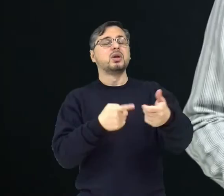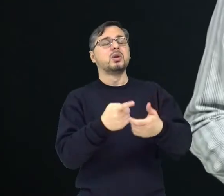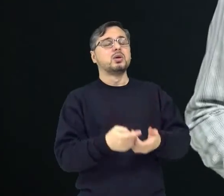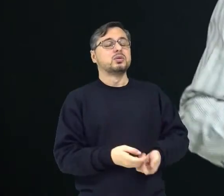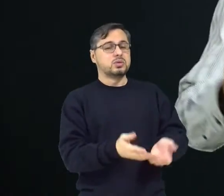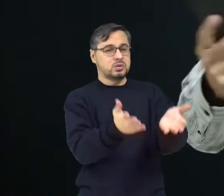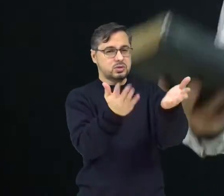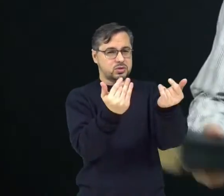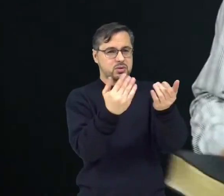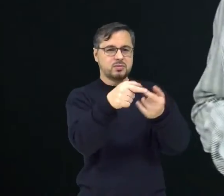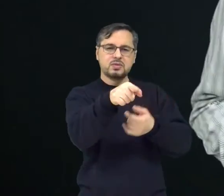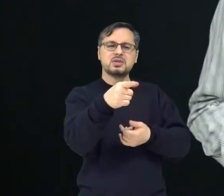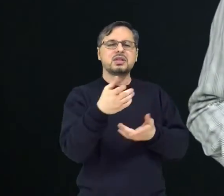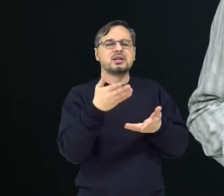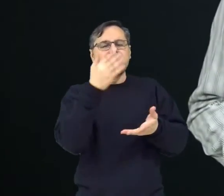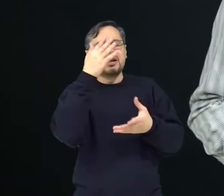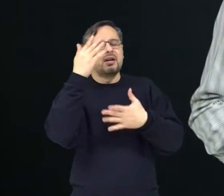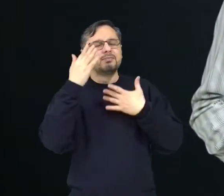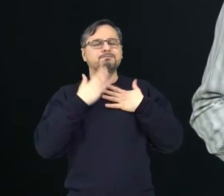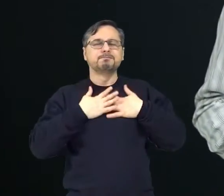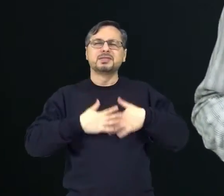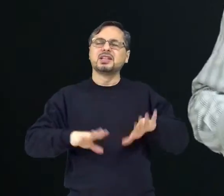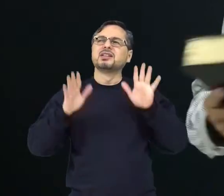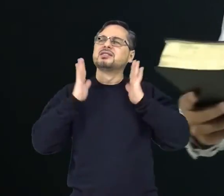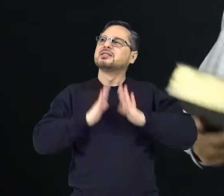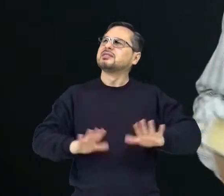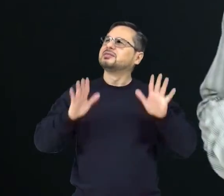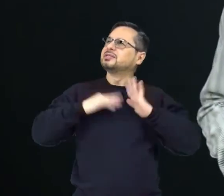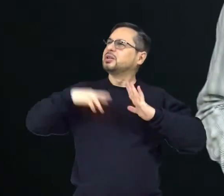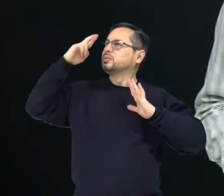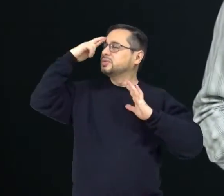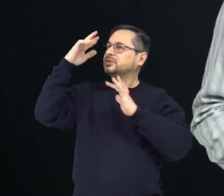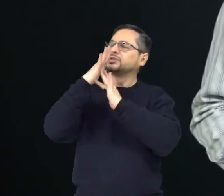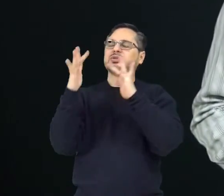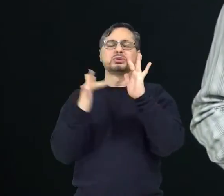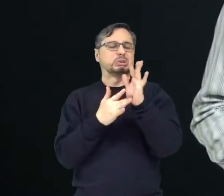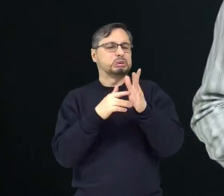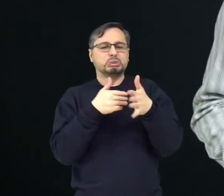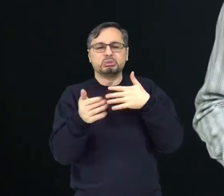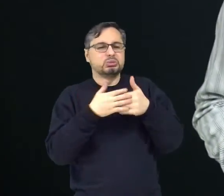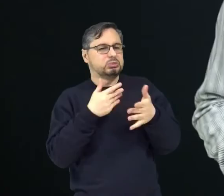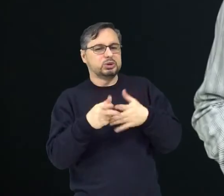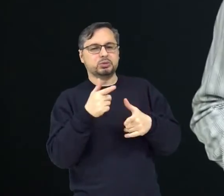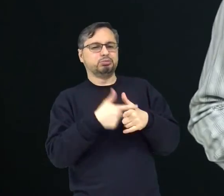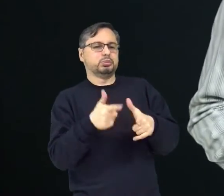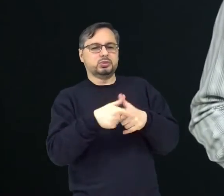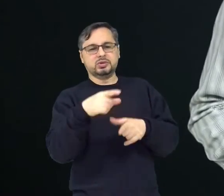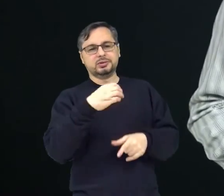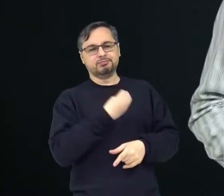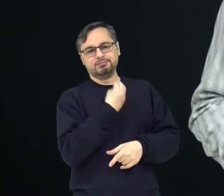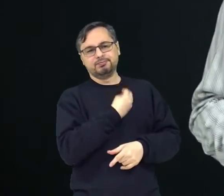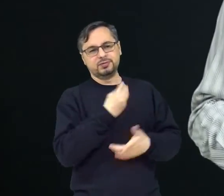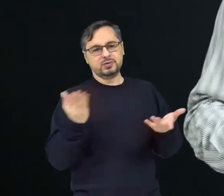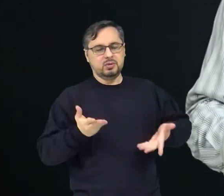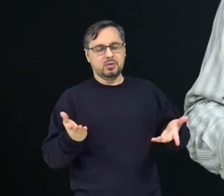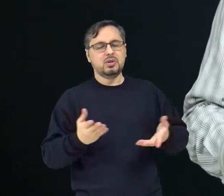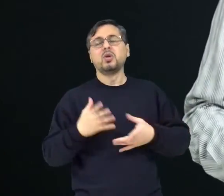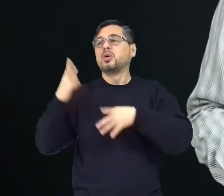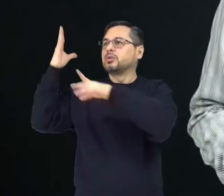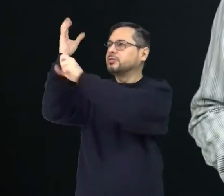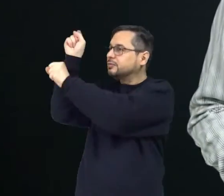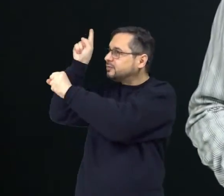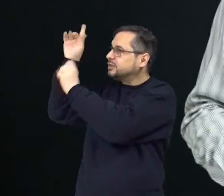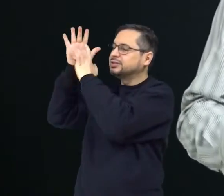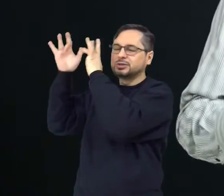Cristo Jesus, independente da tormenta que você eventualmente possa estar passando. Confie em Cristo Jesus. Confie que Ele está